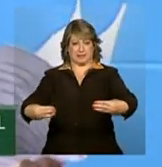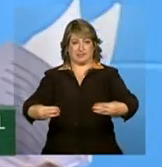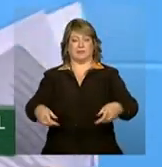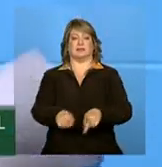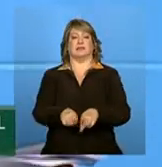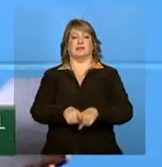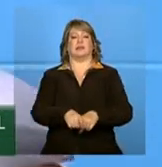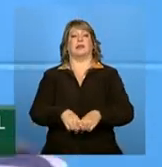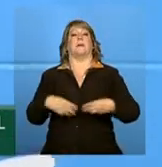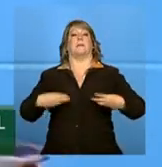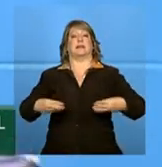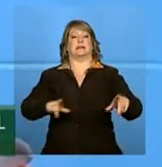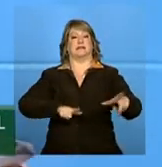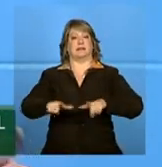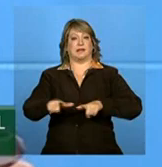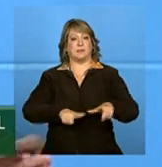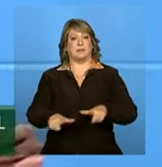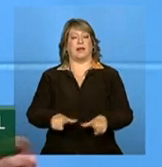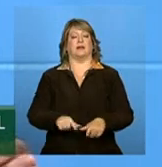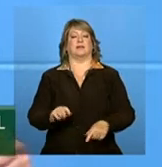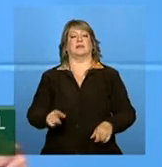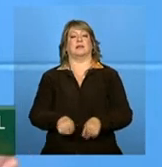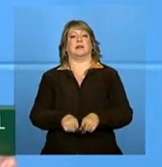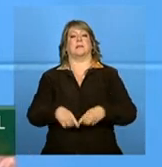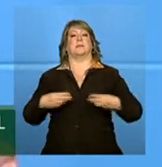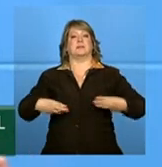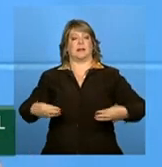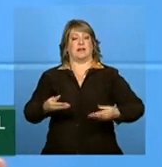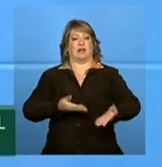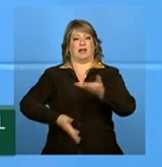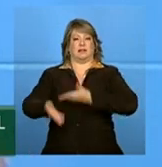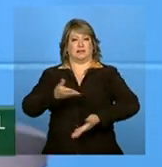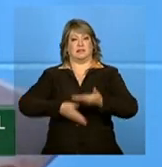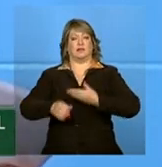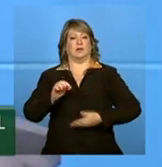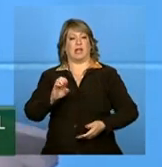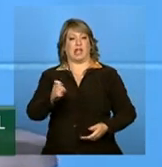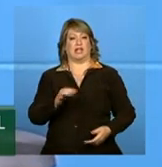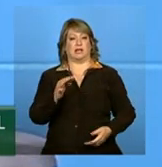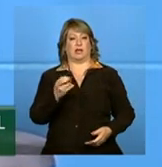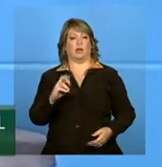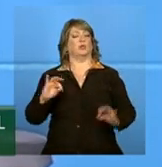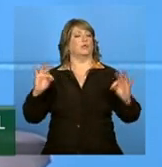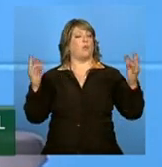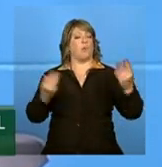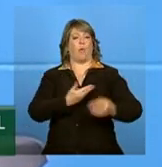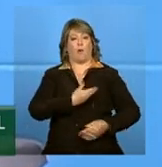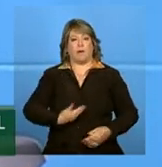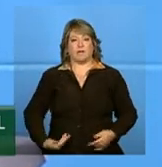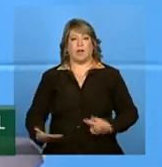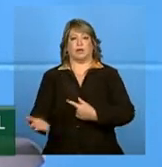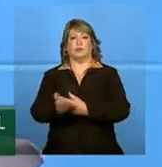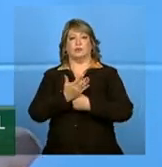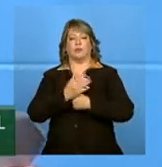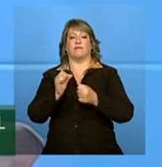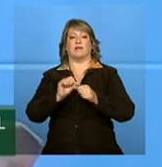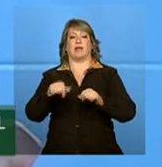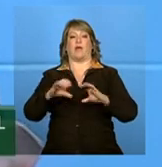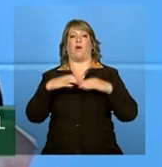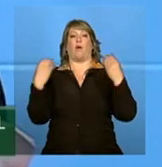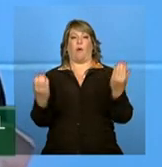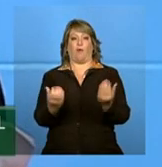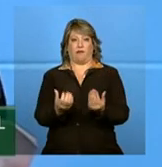do Trabalho, ao Ministério de Relações Exteriores, a todo o governo que contribuiu para que a gente tivesse essa conferência,